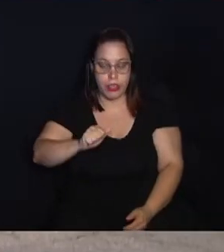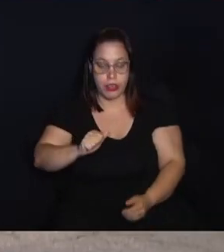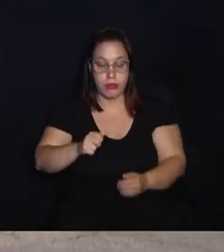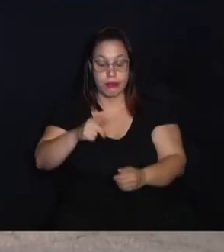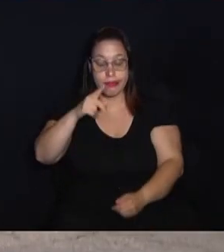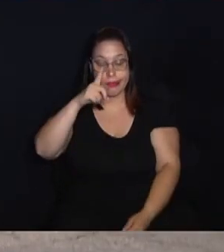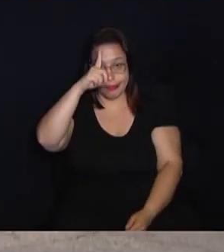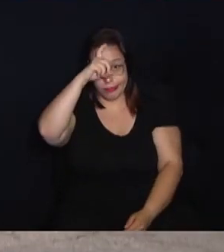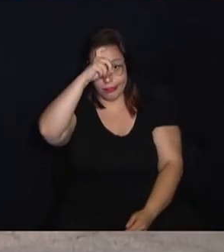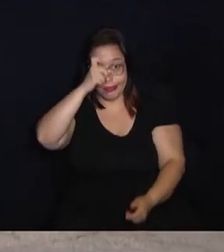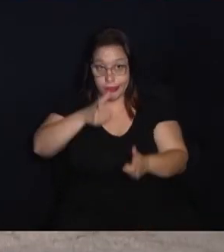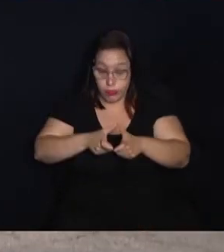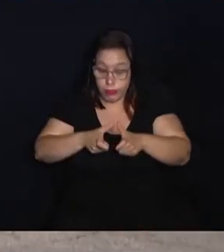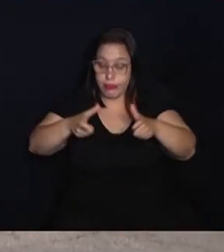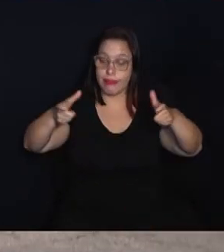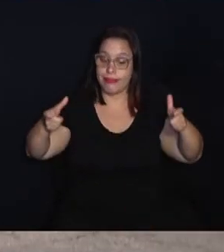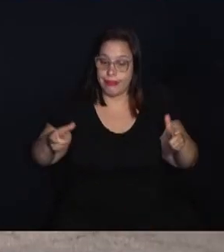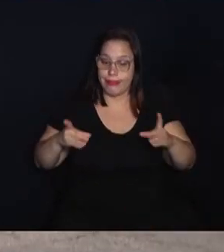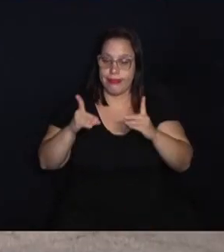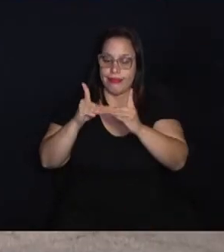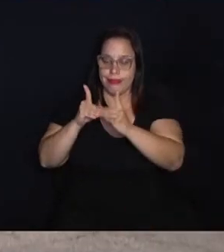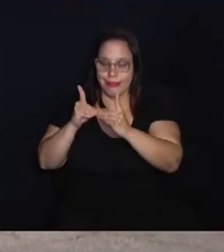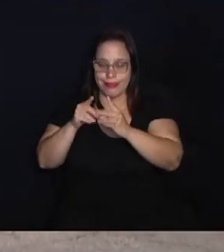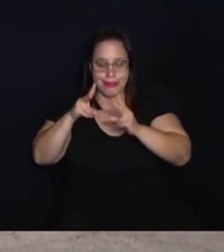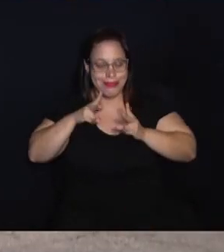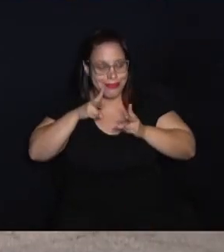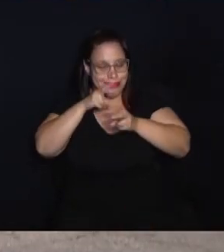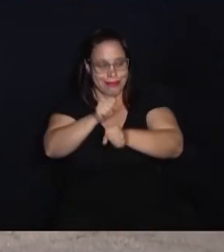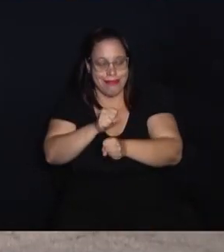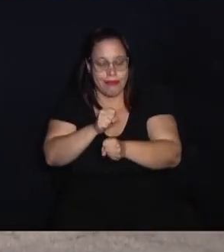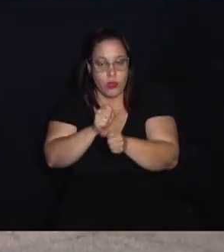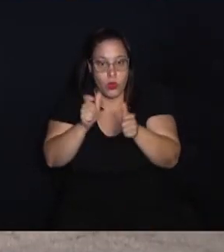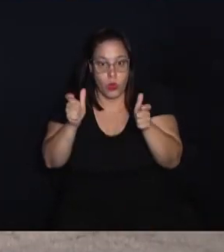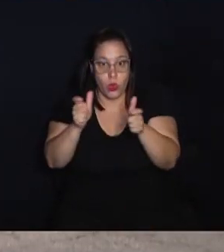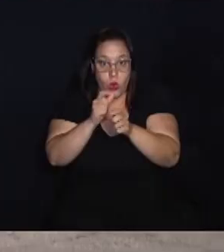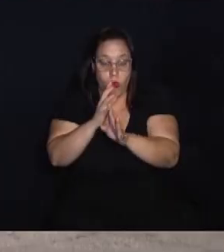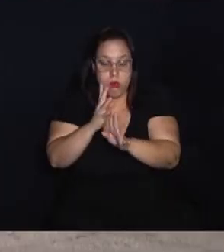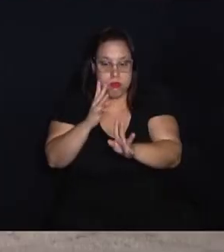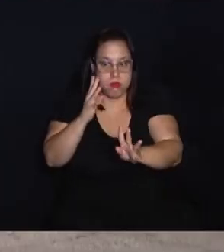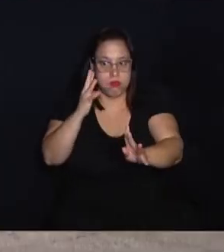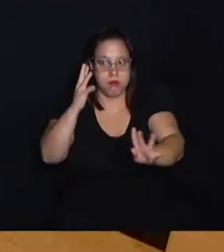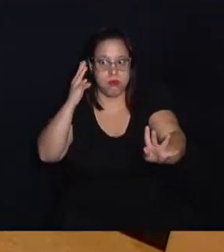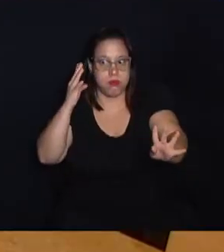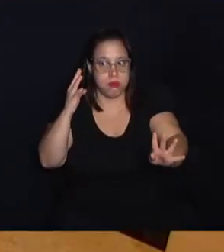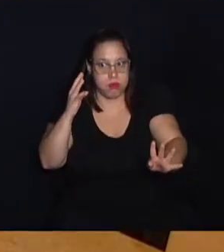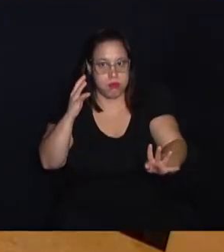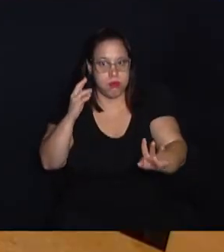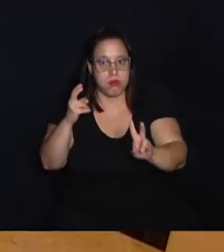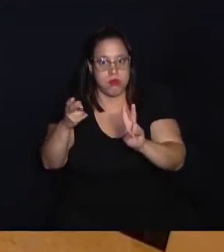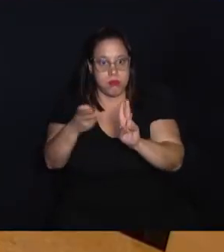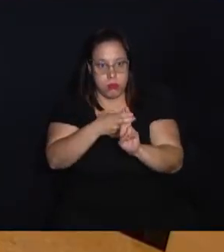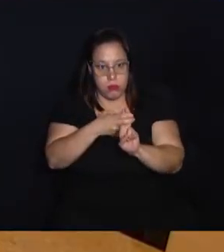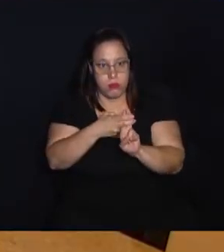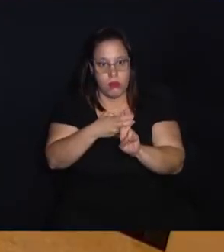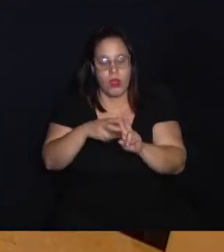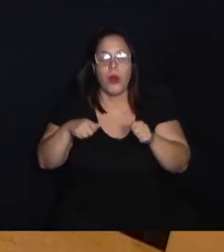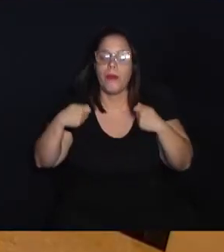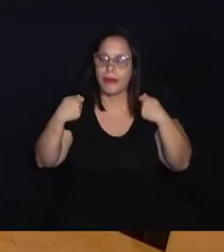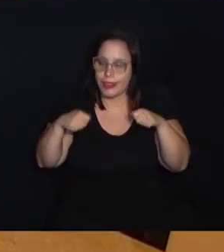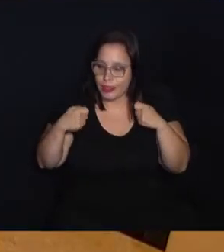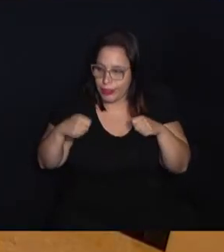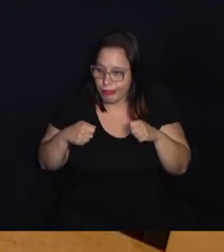a capacidade de atendimento, fortalecendo e diminuindo a fila de espera no SUS. Então ela precisa de